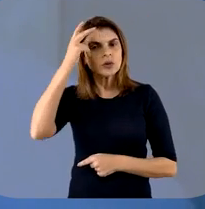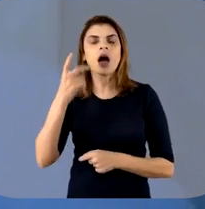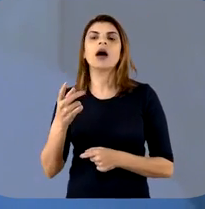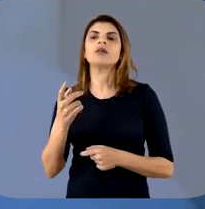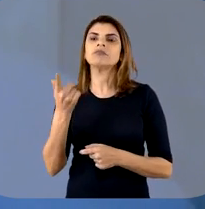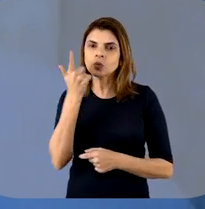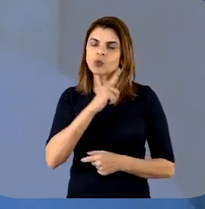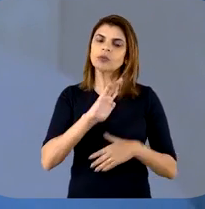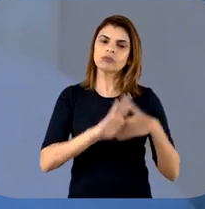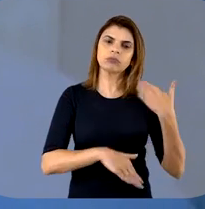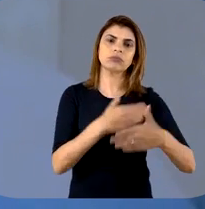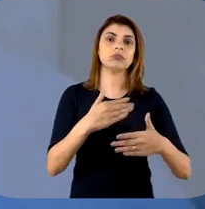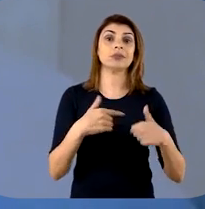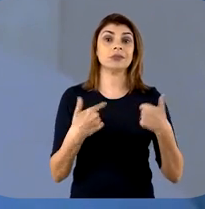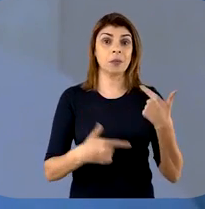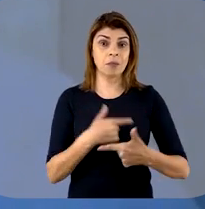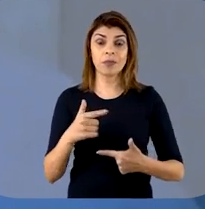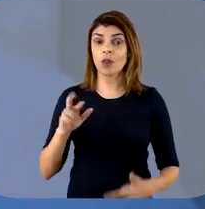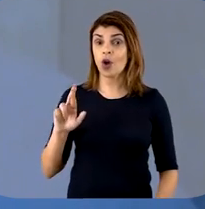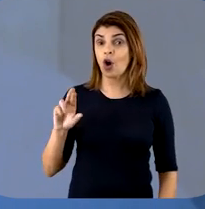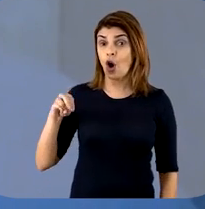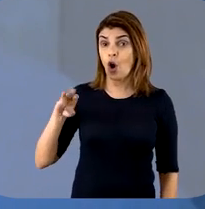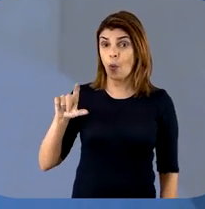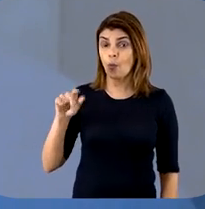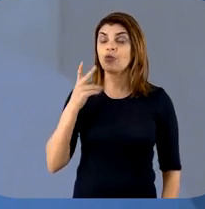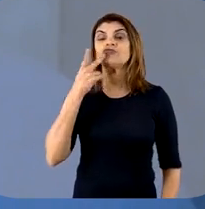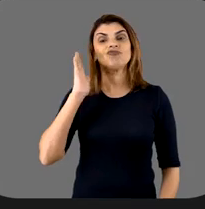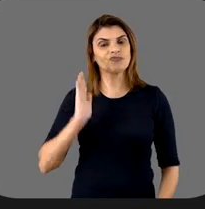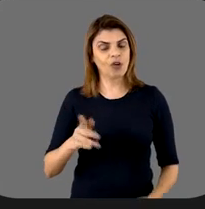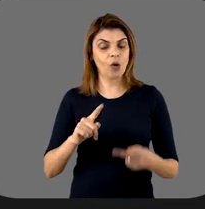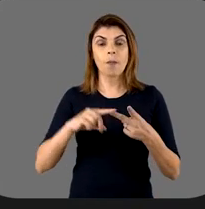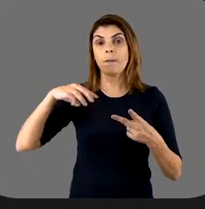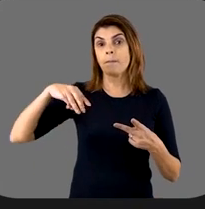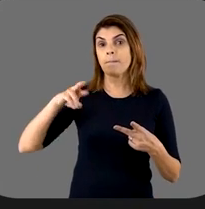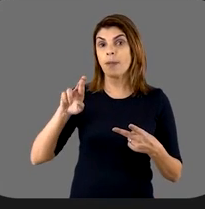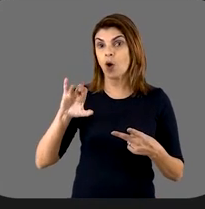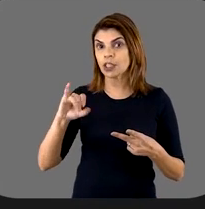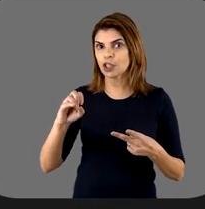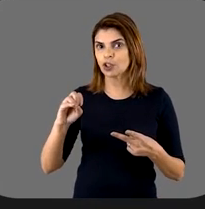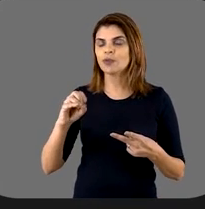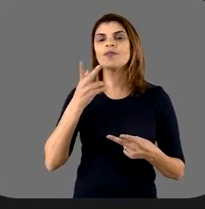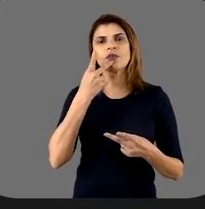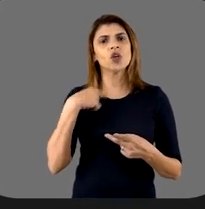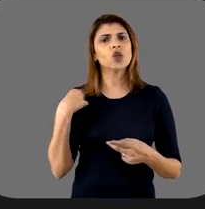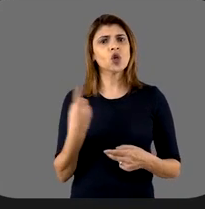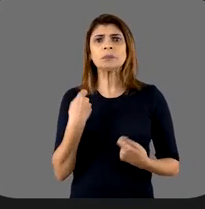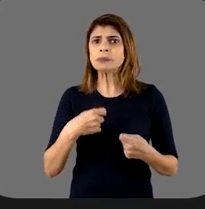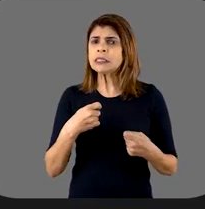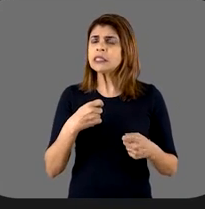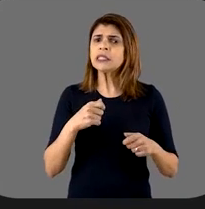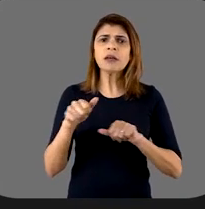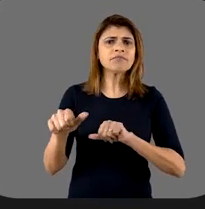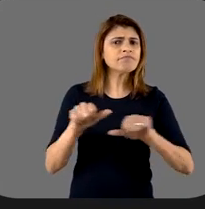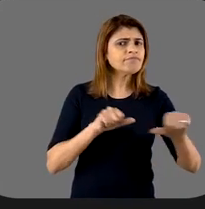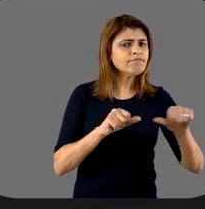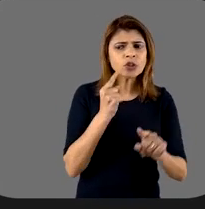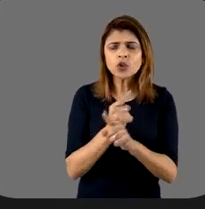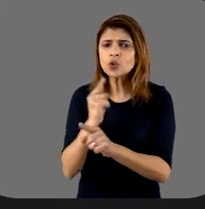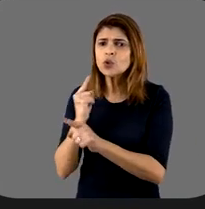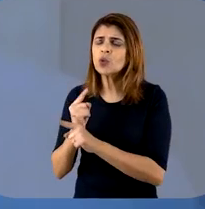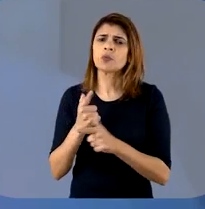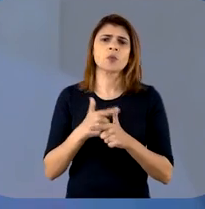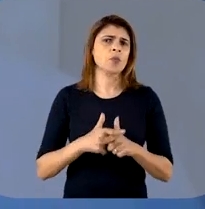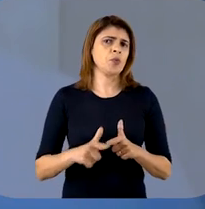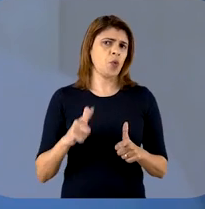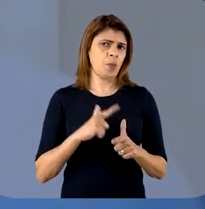nós, como o Rômulo falou, o próprio Maurício também já mencionou, nós estamos fazendo um represamento de muitos problemas, entende?